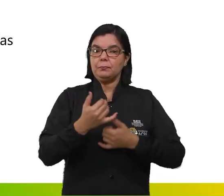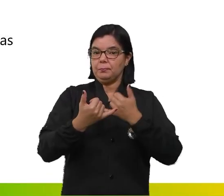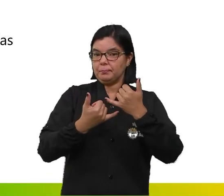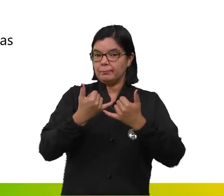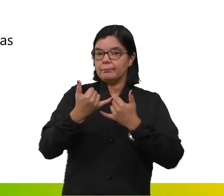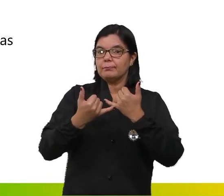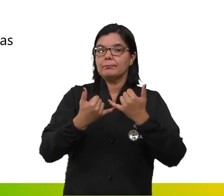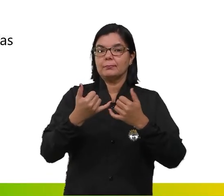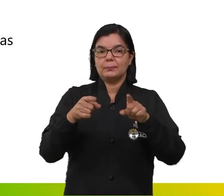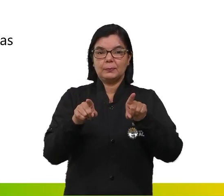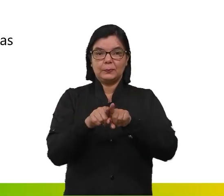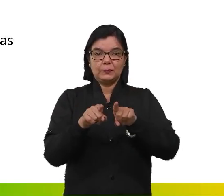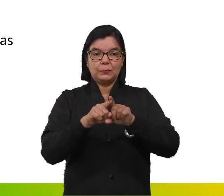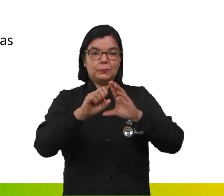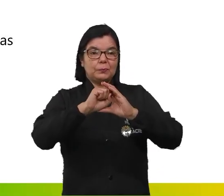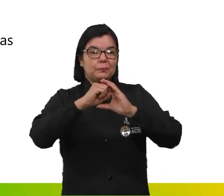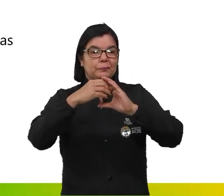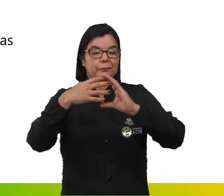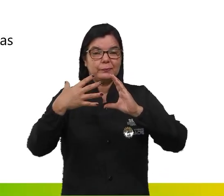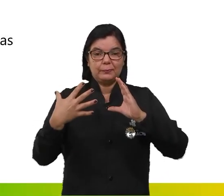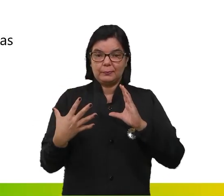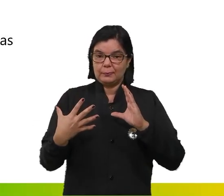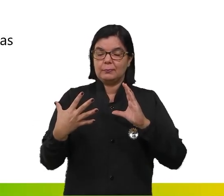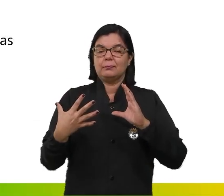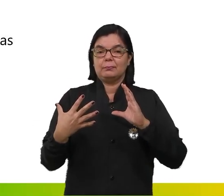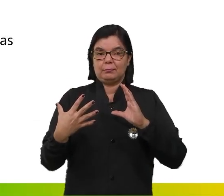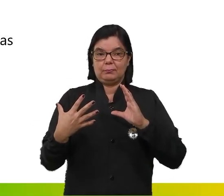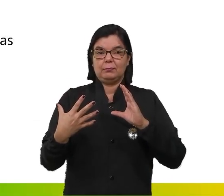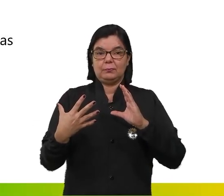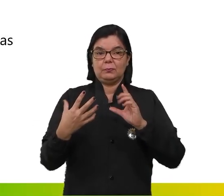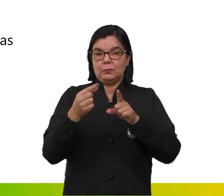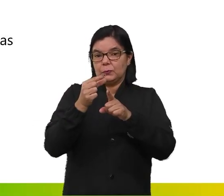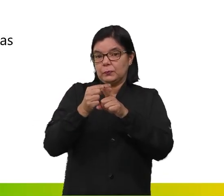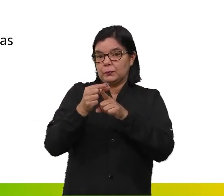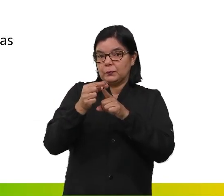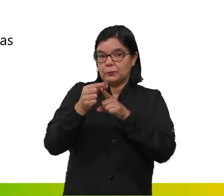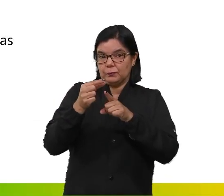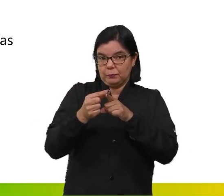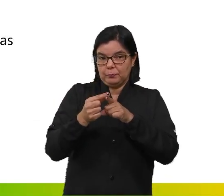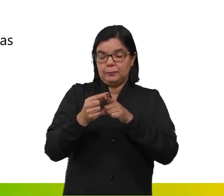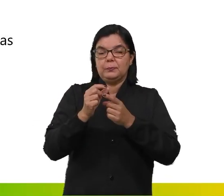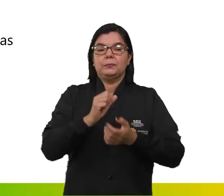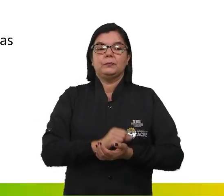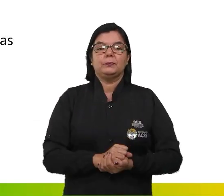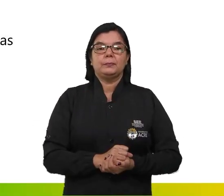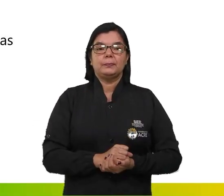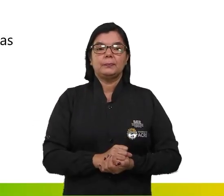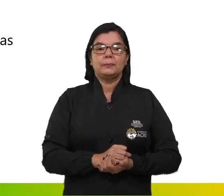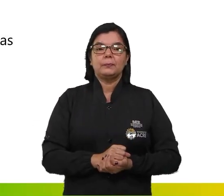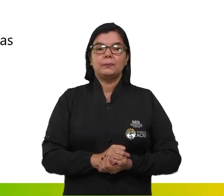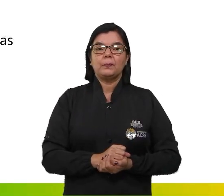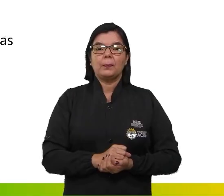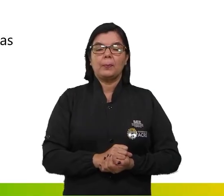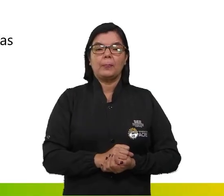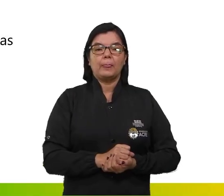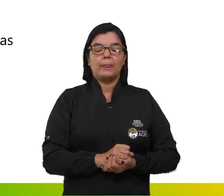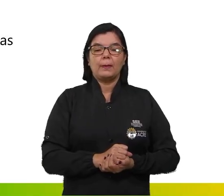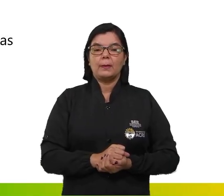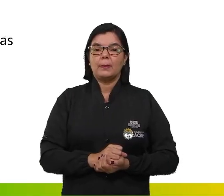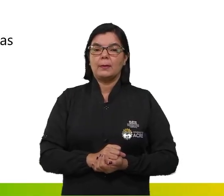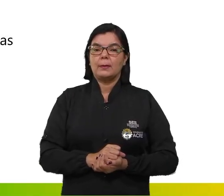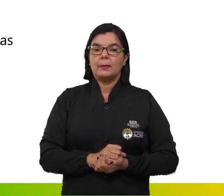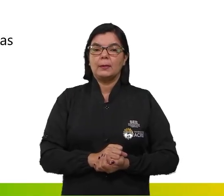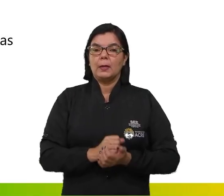falar um pouco sobre as características das unidades de medida. As unidades de medidas, elas